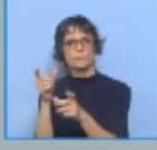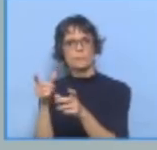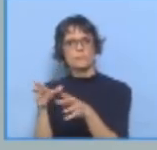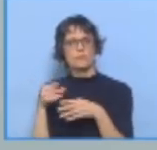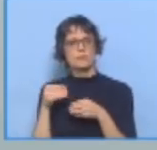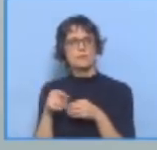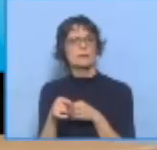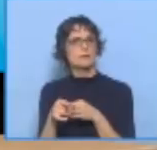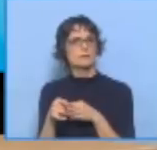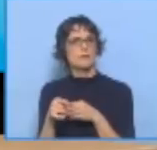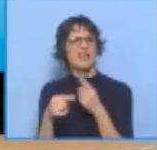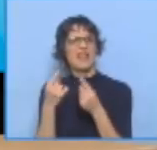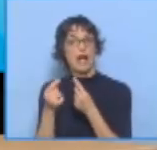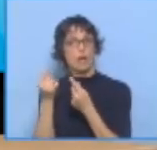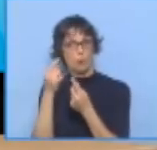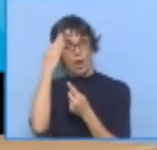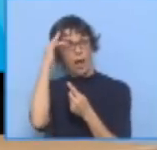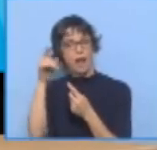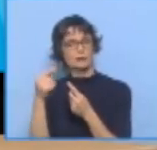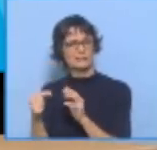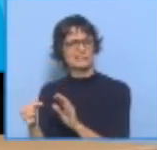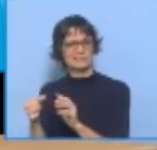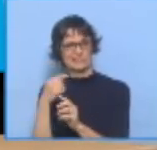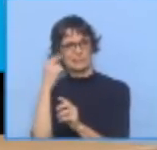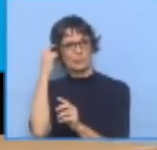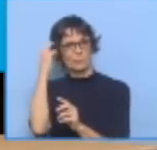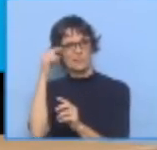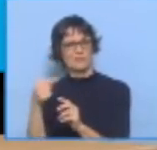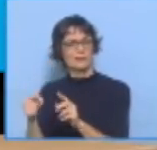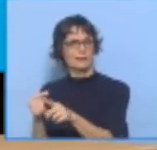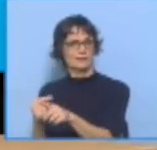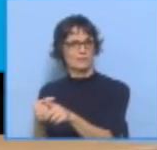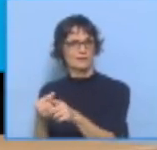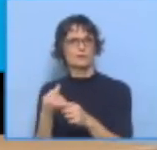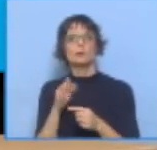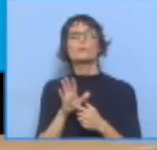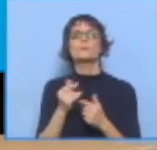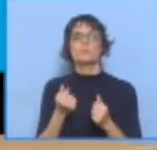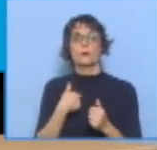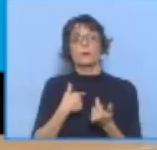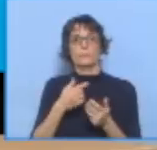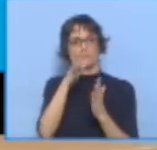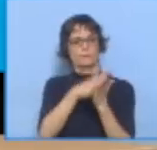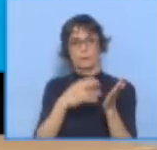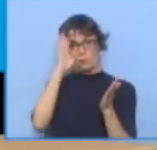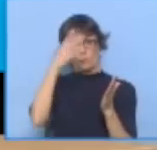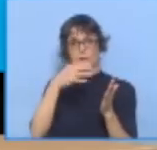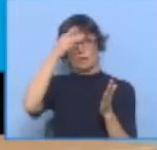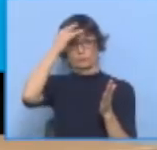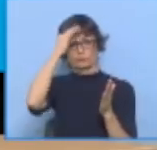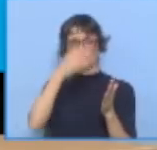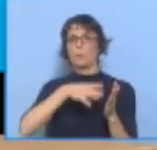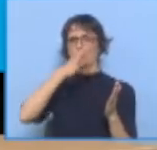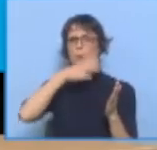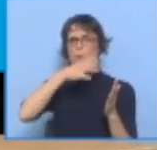Porque naturalmente eu sei um texto de cor que digo todos os dias e de repente é-me colocado à frente de um texto que não